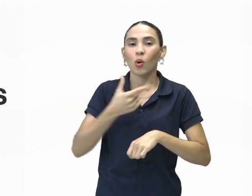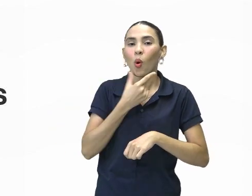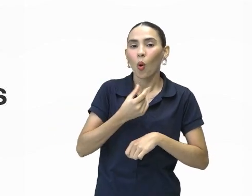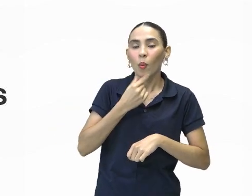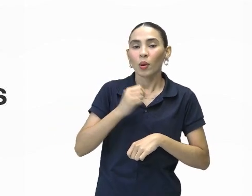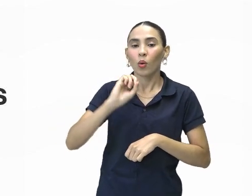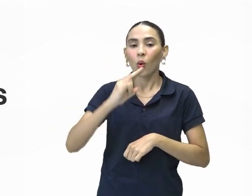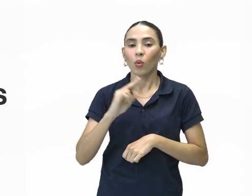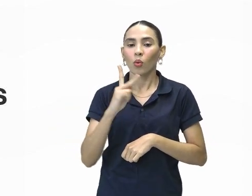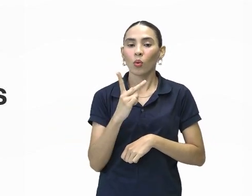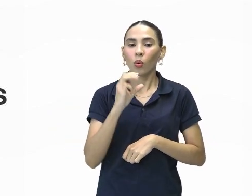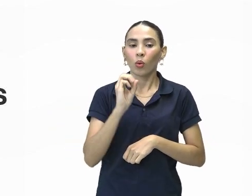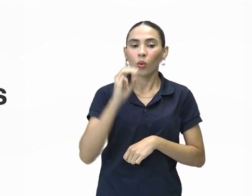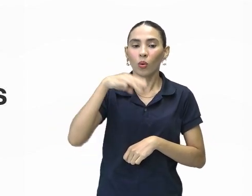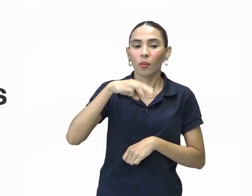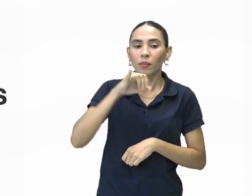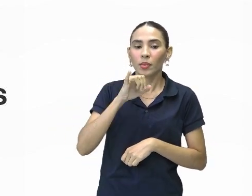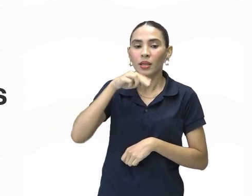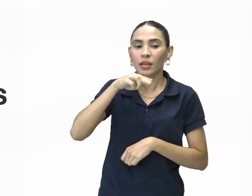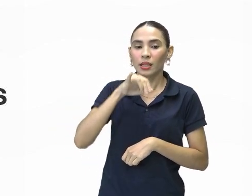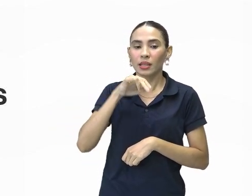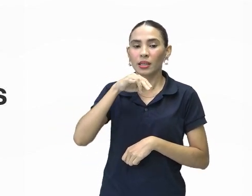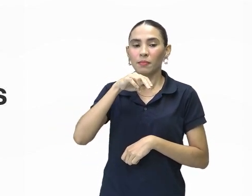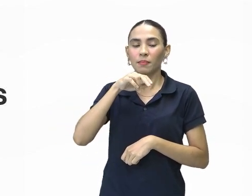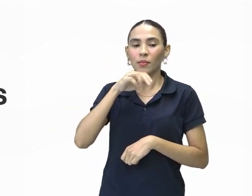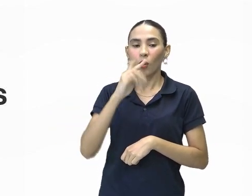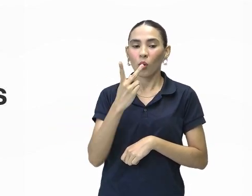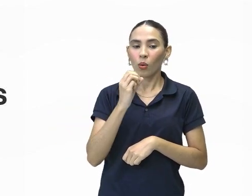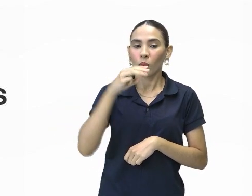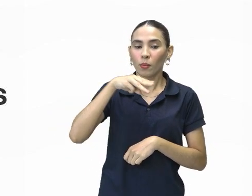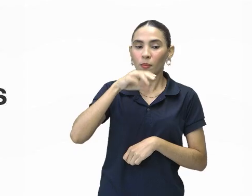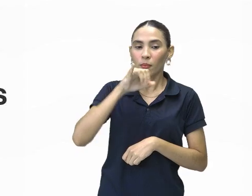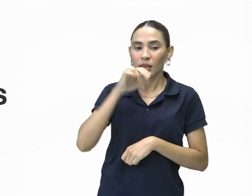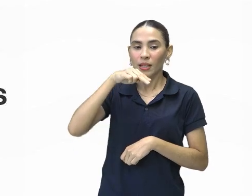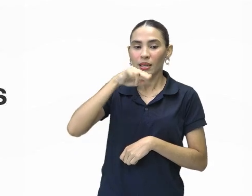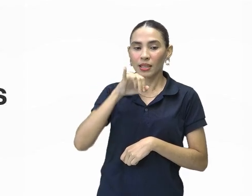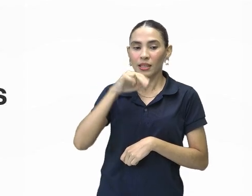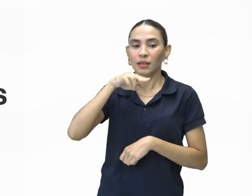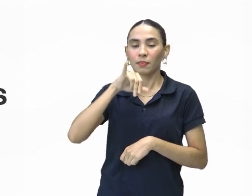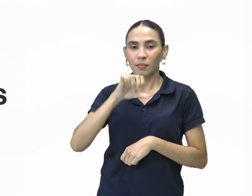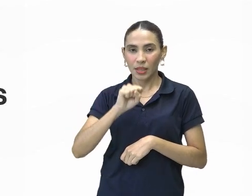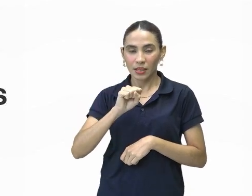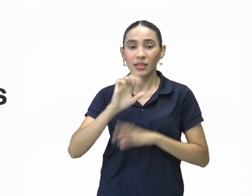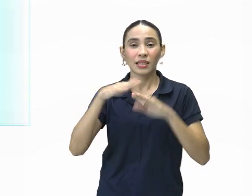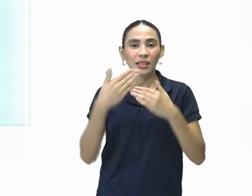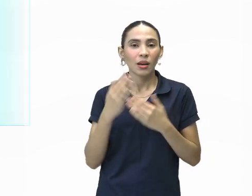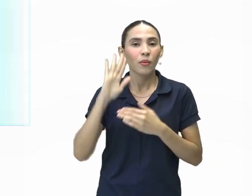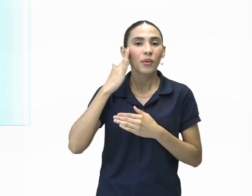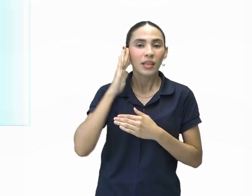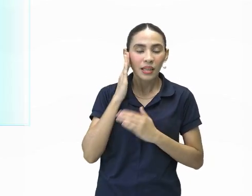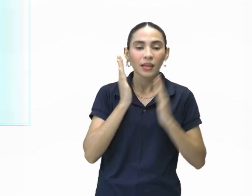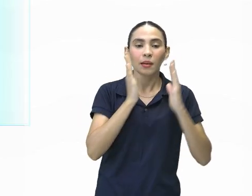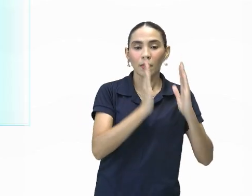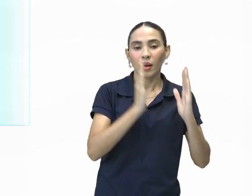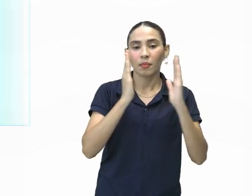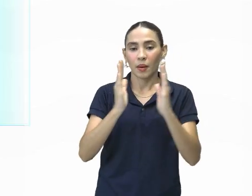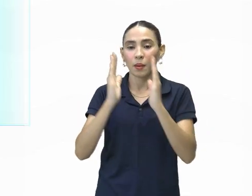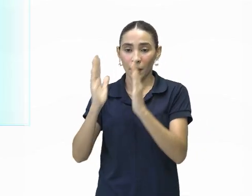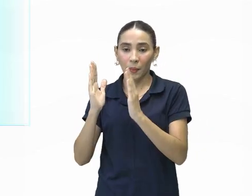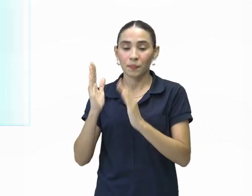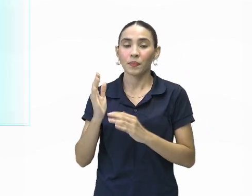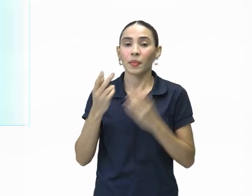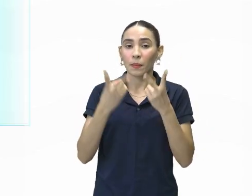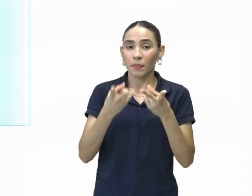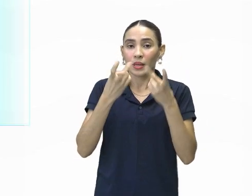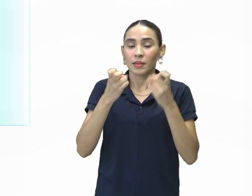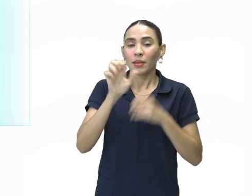chamados hominines. E aí, só para a gente entender, né, como foi essa evolução, essas etapas da evolução, vamos